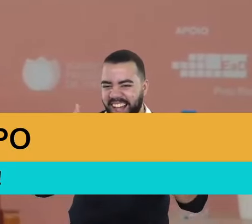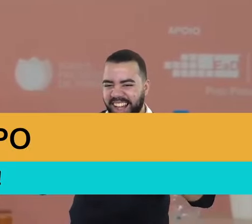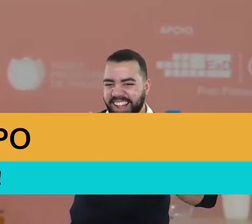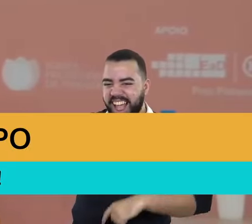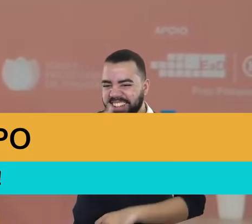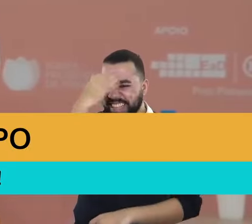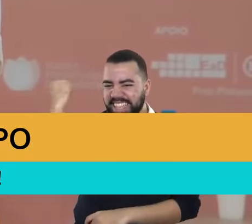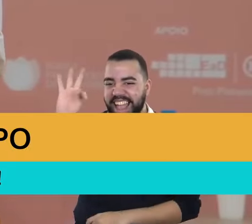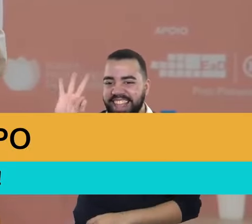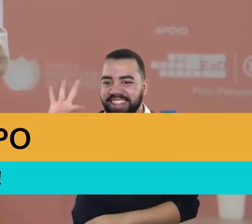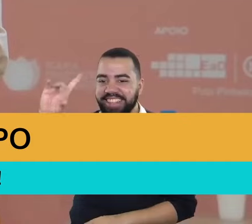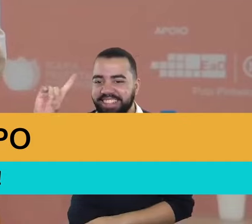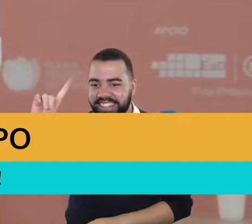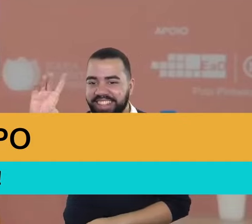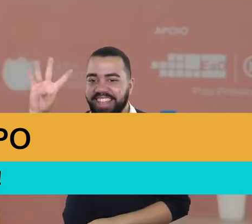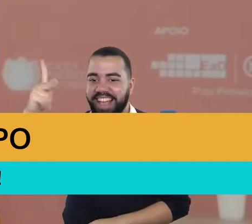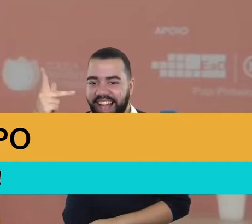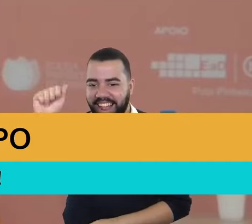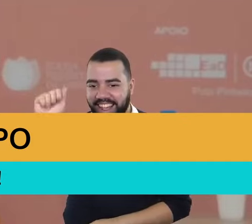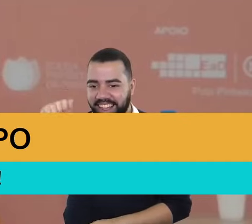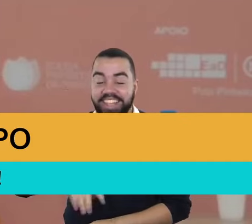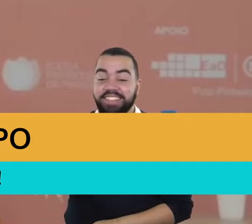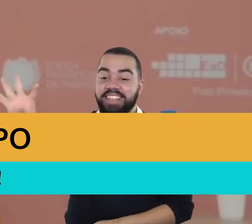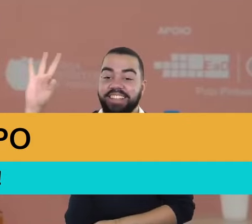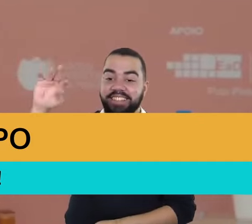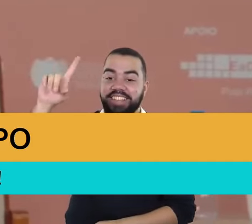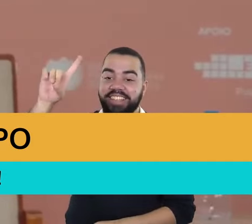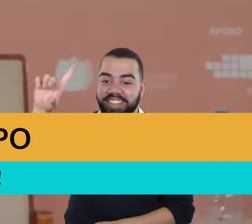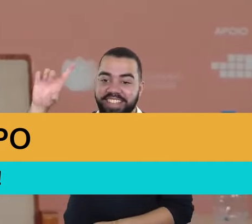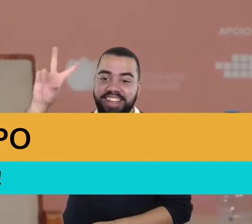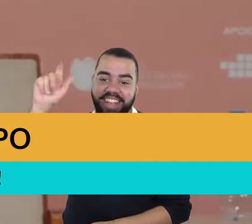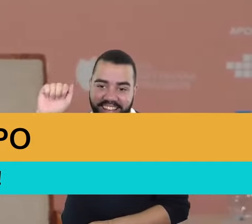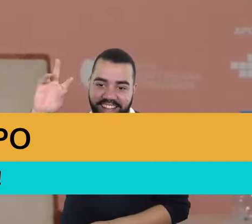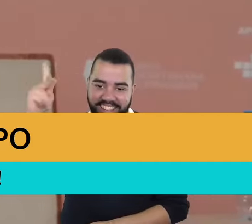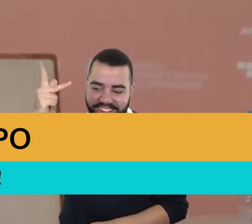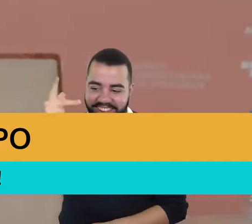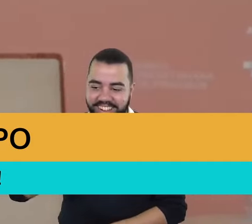Eu tava falando pra vocês, gente. Me perdi. Onde foi que eu parei?